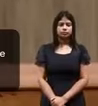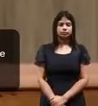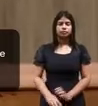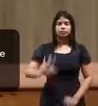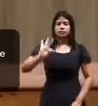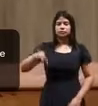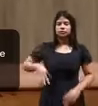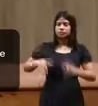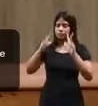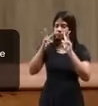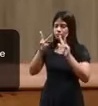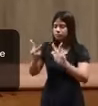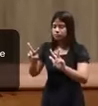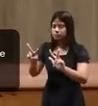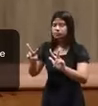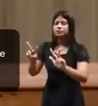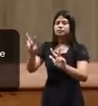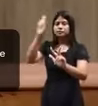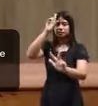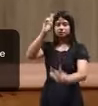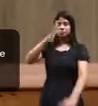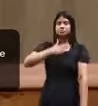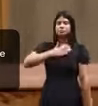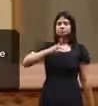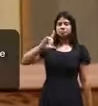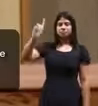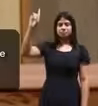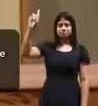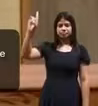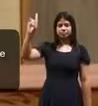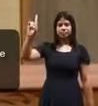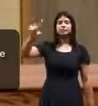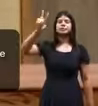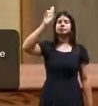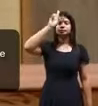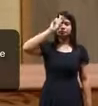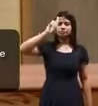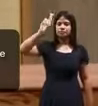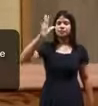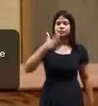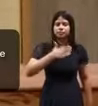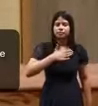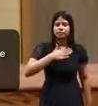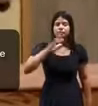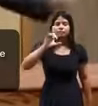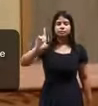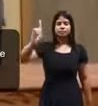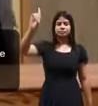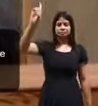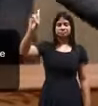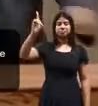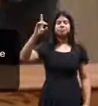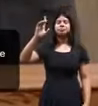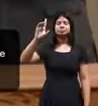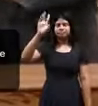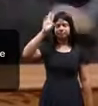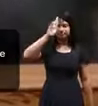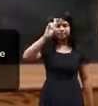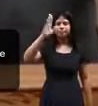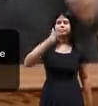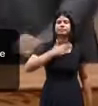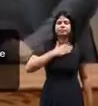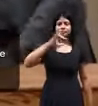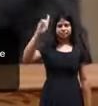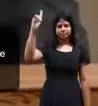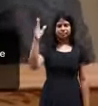Senhor meu e Deus meu. Vamos lá, diga comigo. Senhor meu e Deus meu. Senhor meu